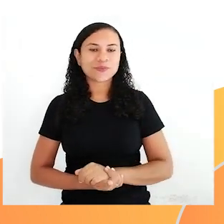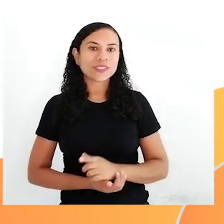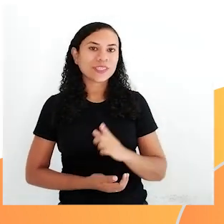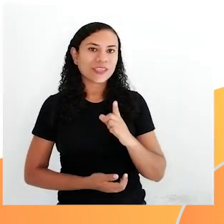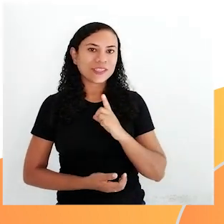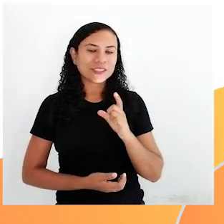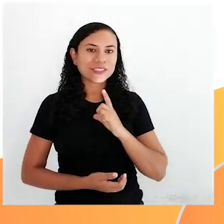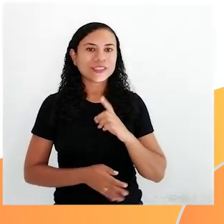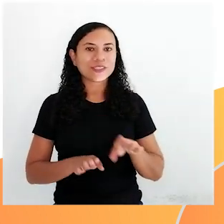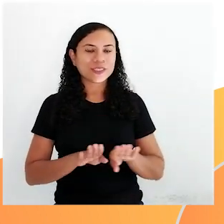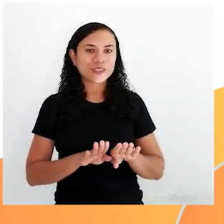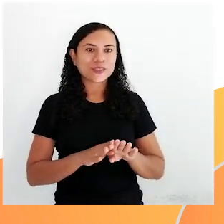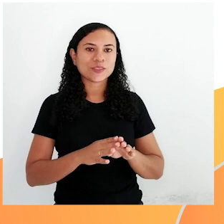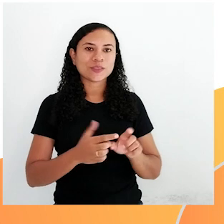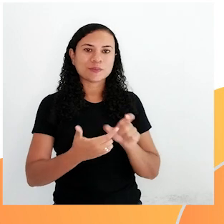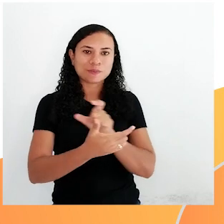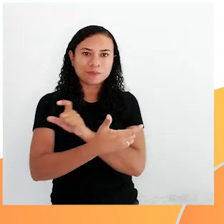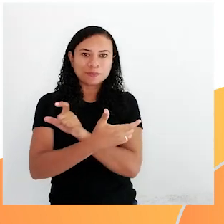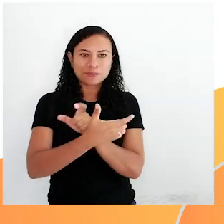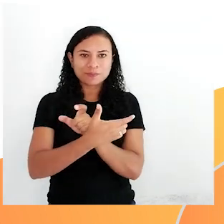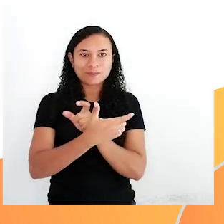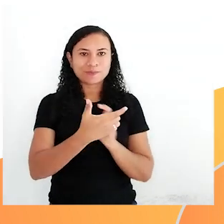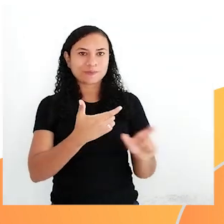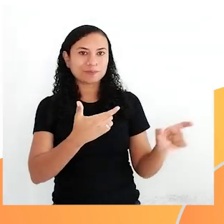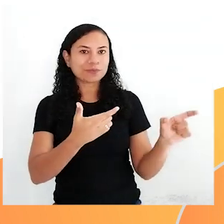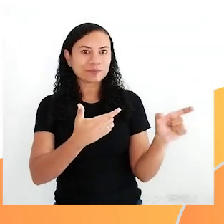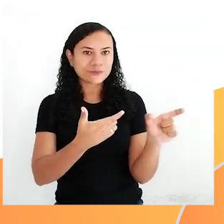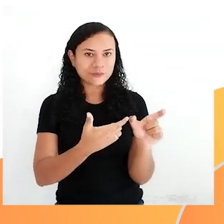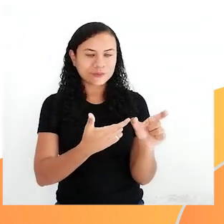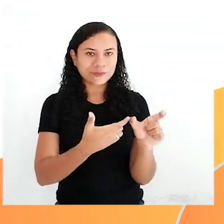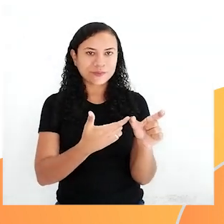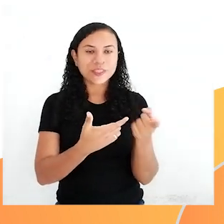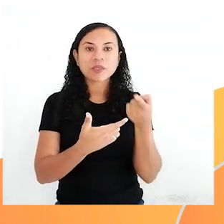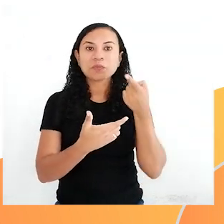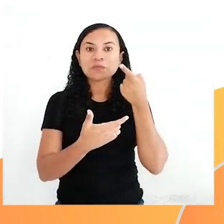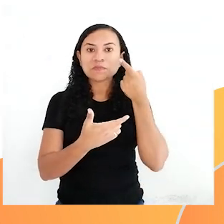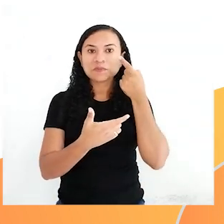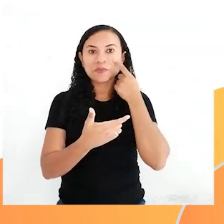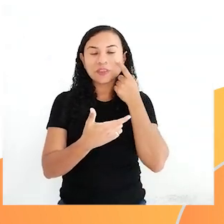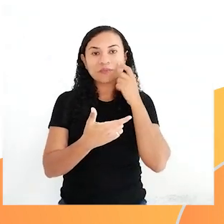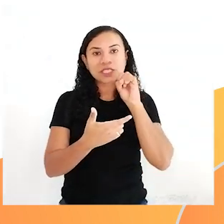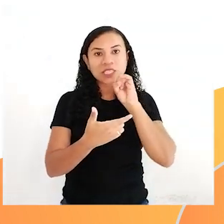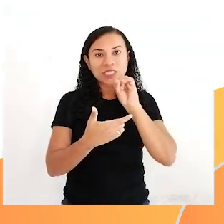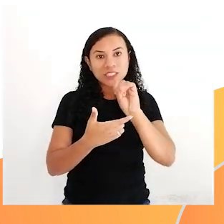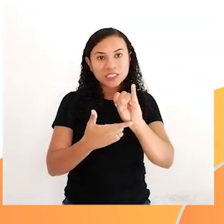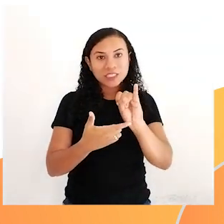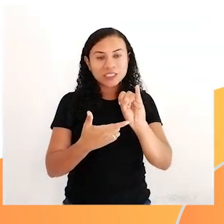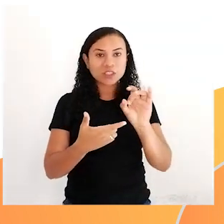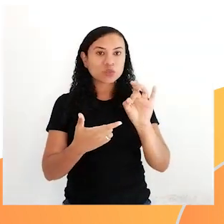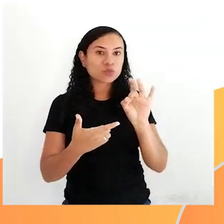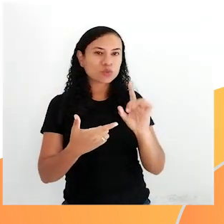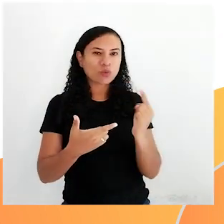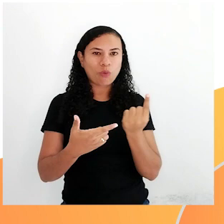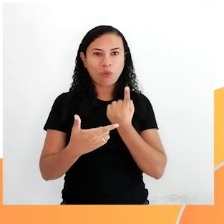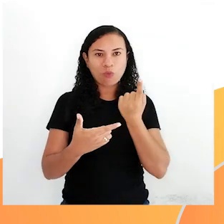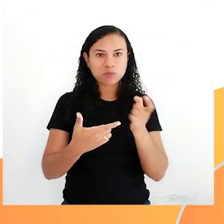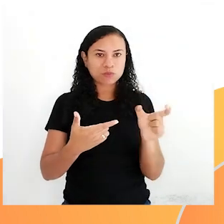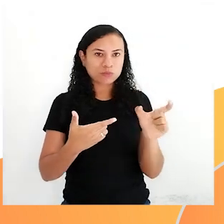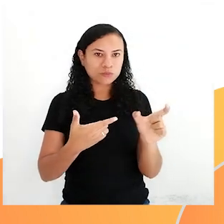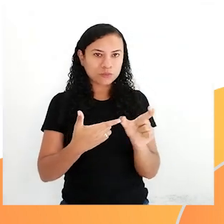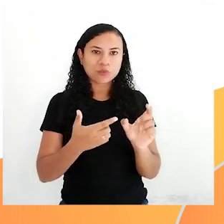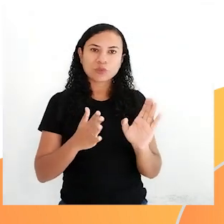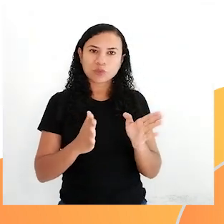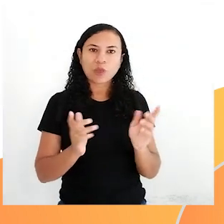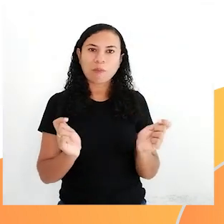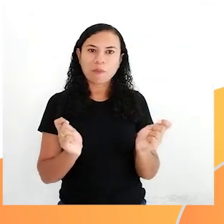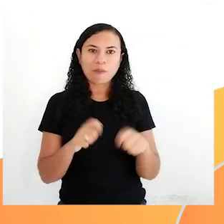sufixo dade. Note que a presença de apenas um desses afixos é suficiente para formar uma nova palavra, pois